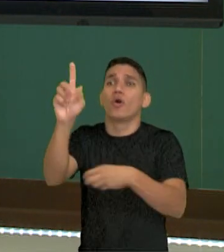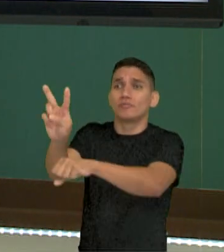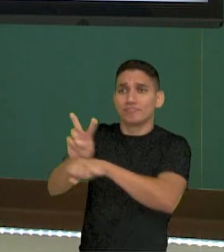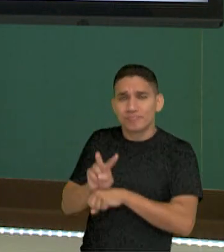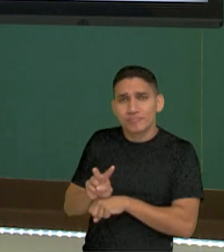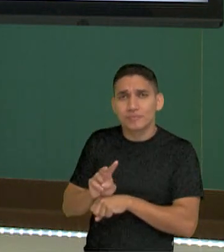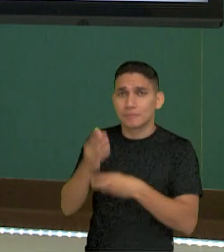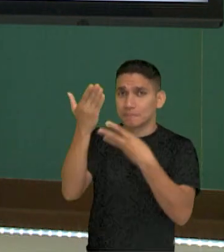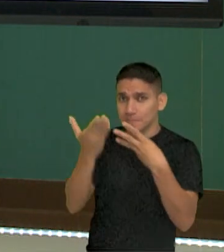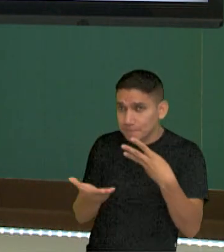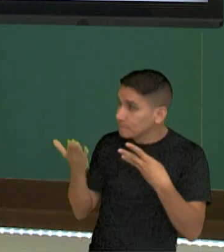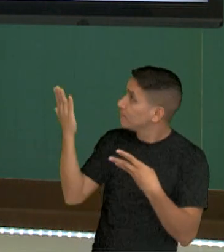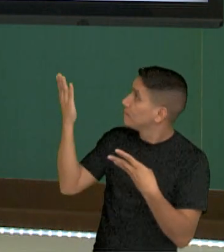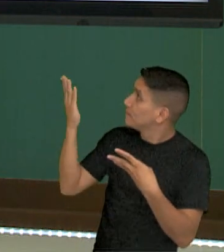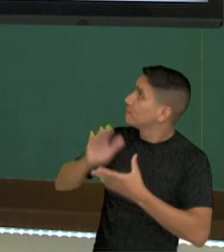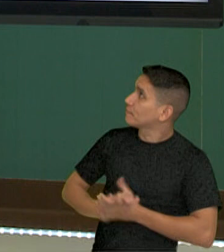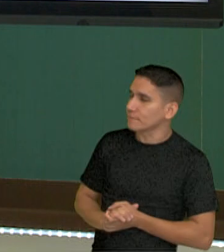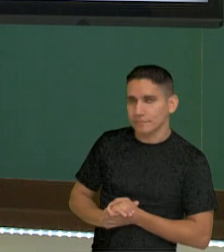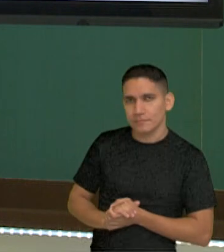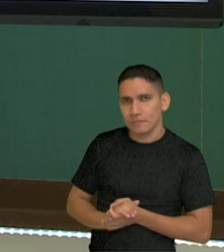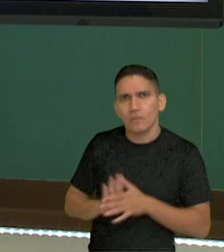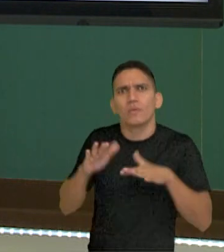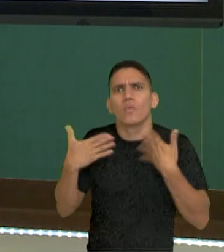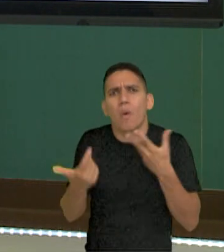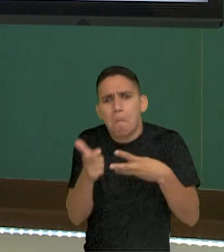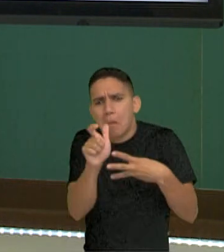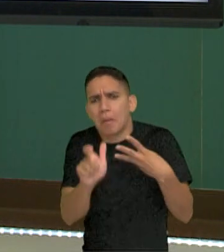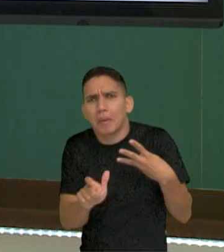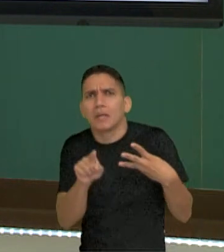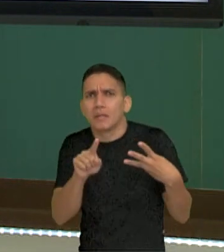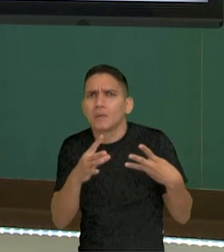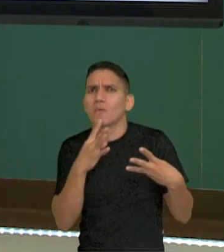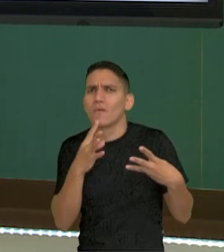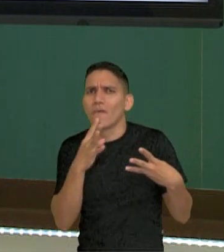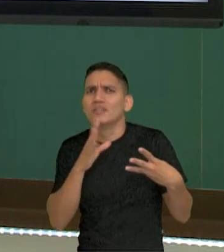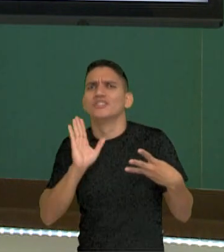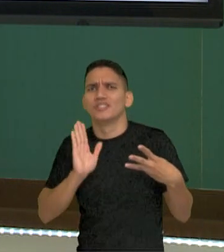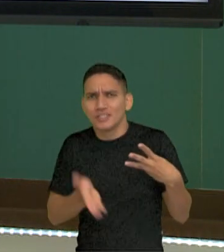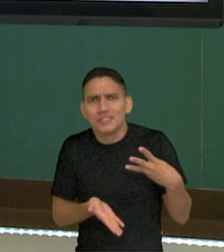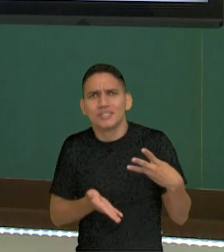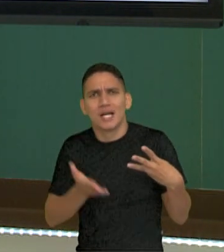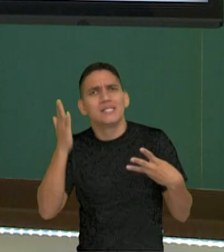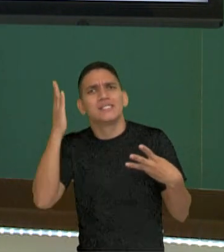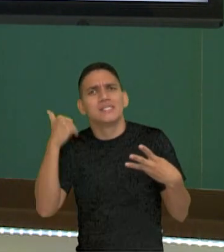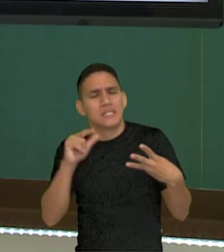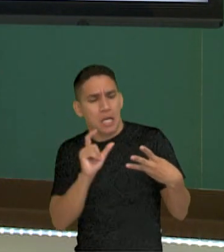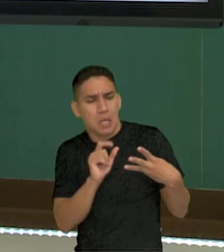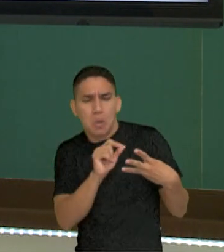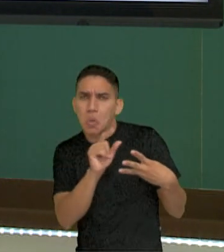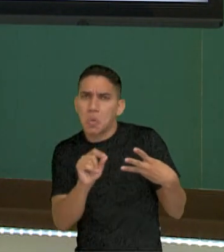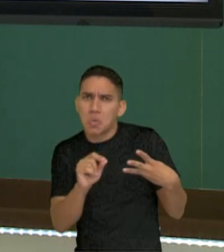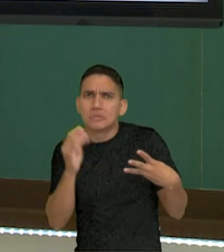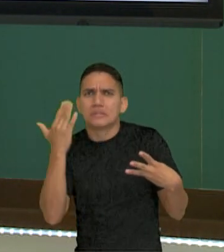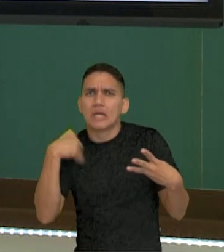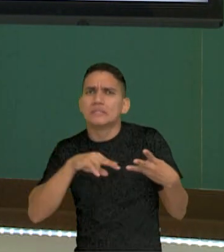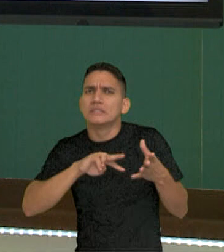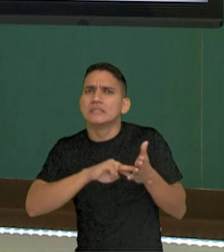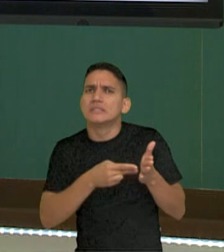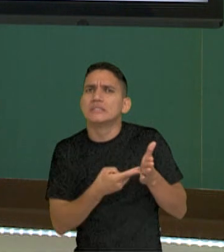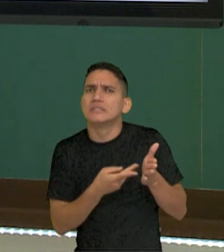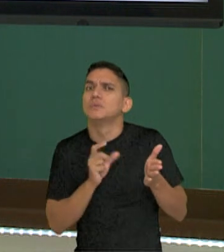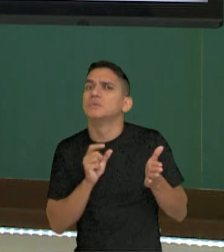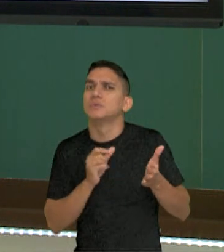streaming, podcaster. De quais dessas palavras que você conhece ou entendeu o